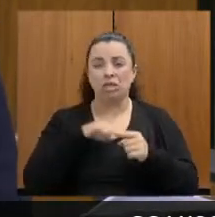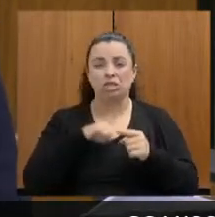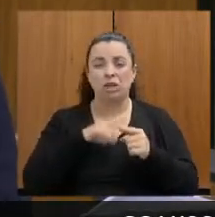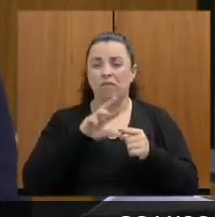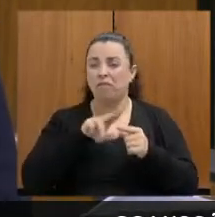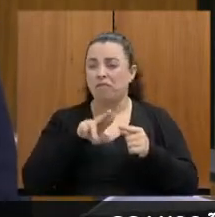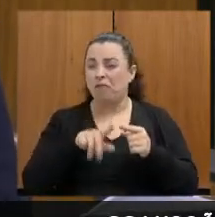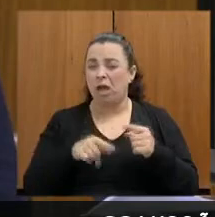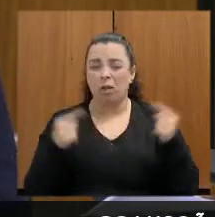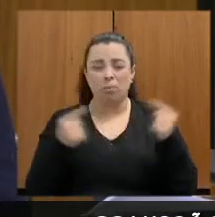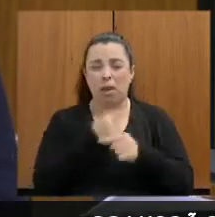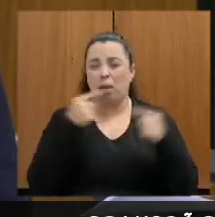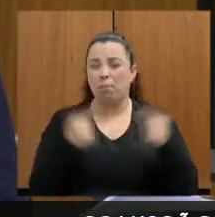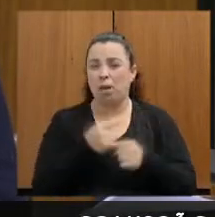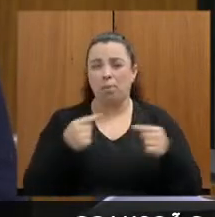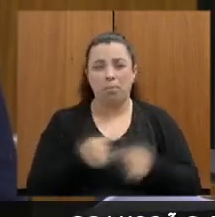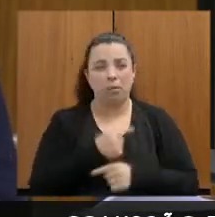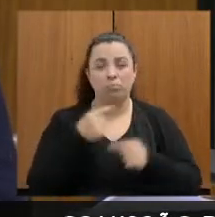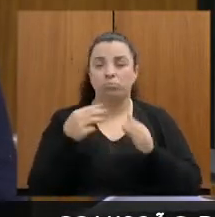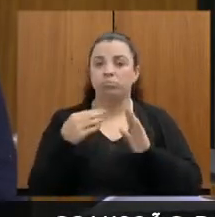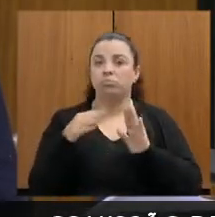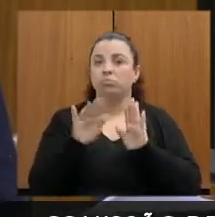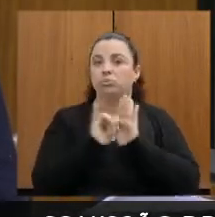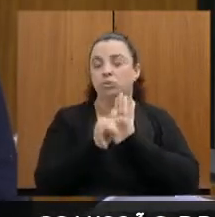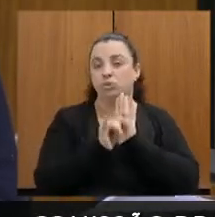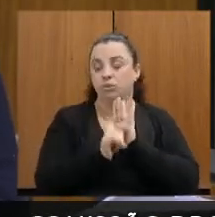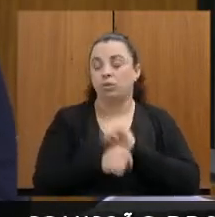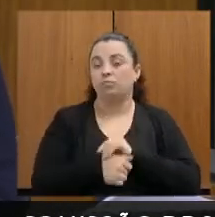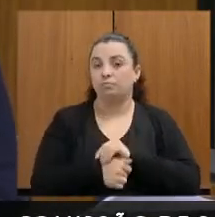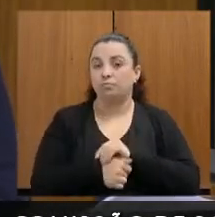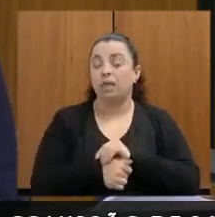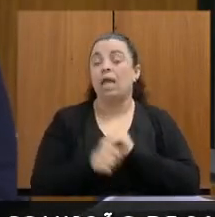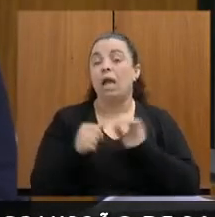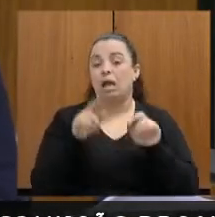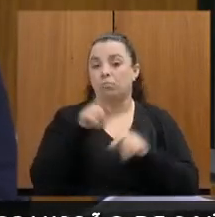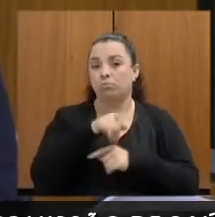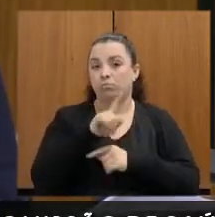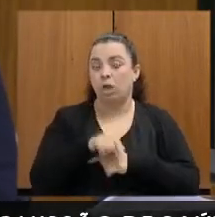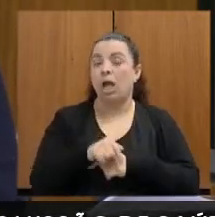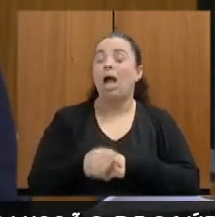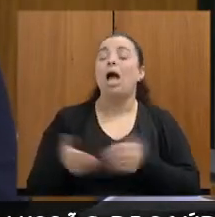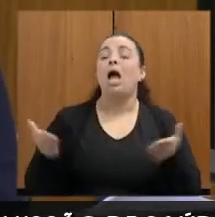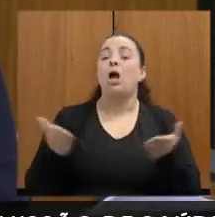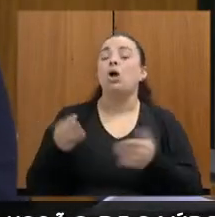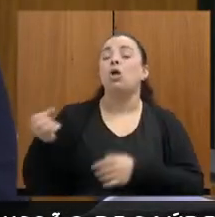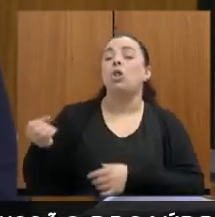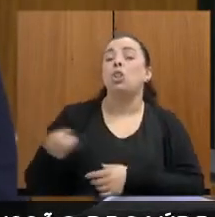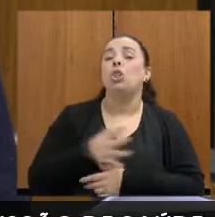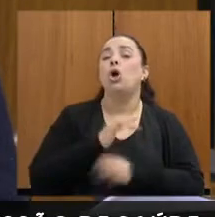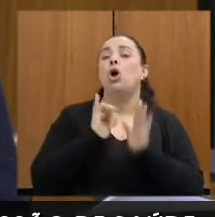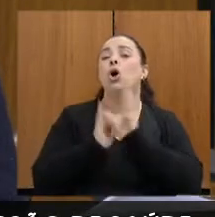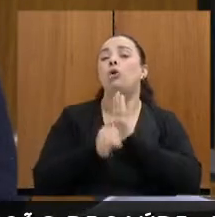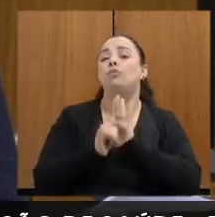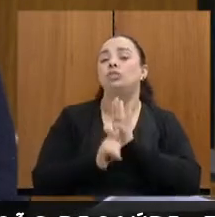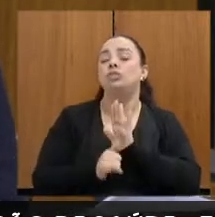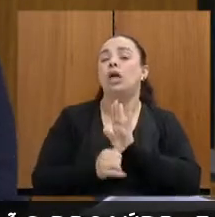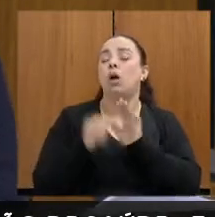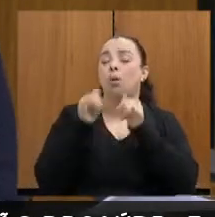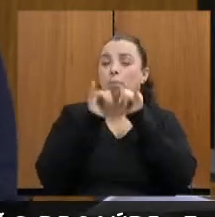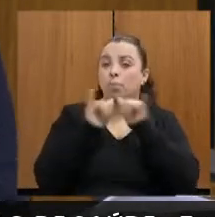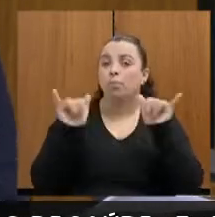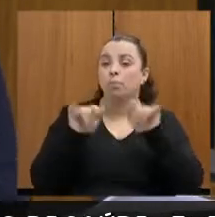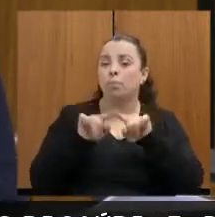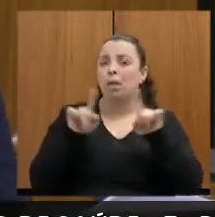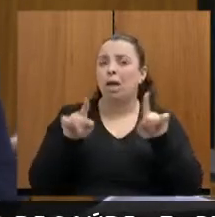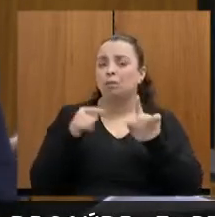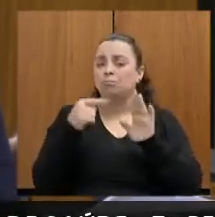nesse primeiro edital Oi jovens tal foi publicado é e permanece várias irregularidades que foram